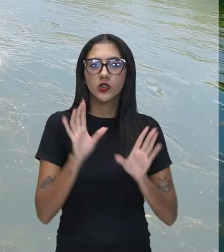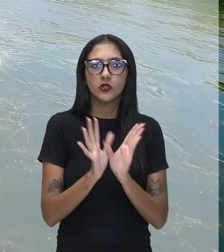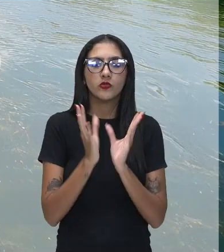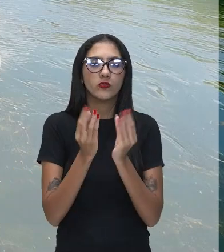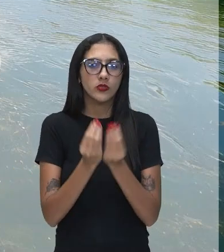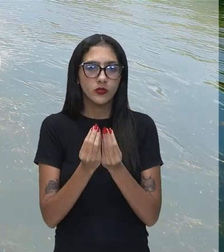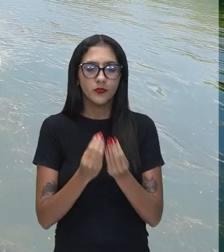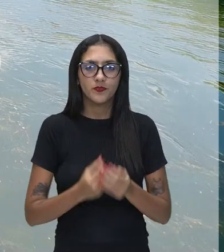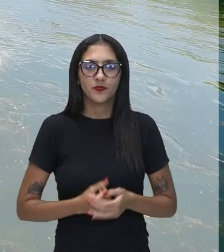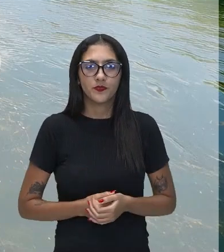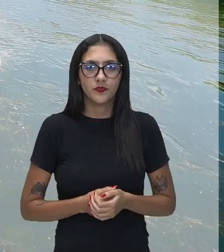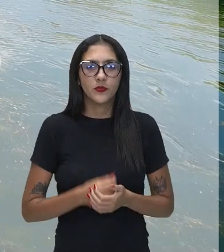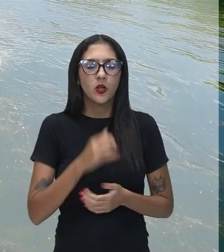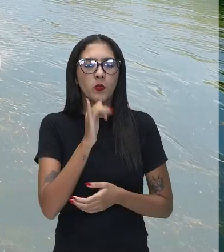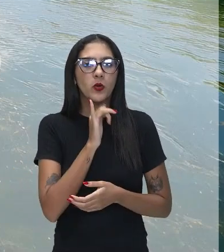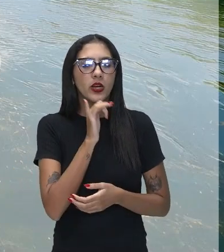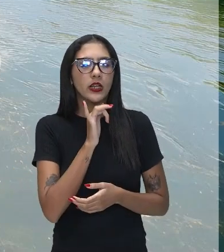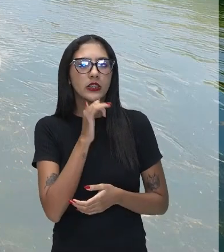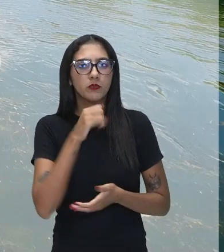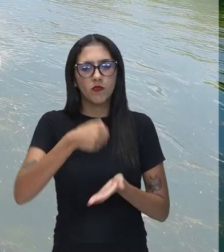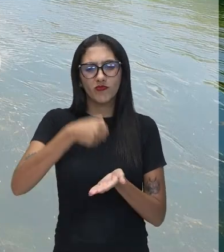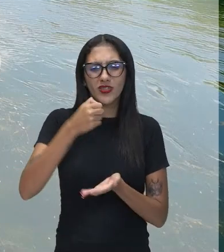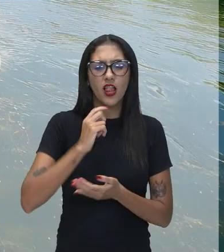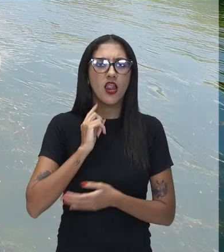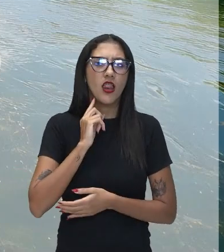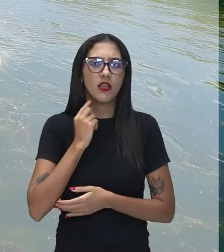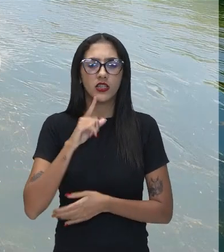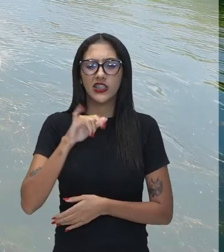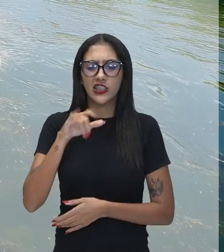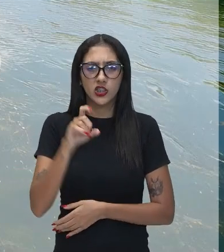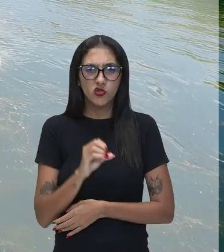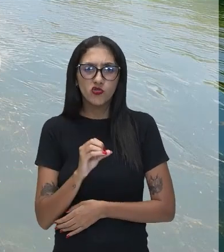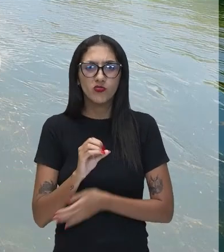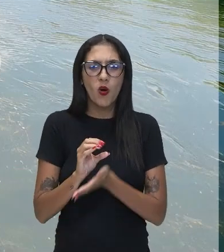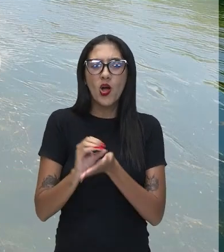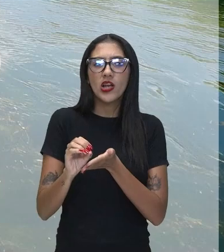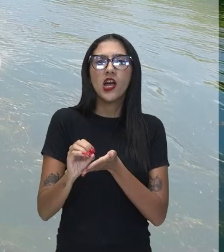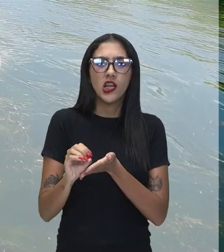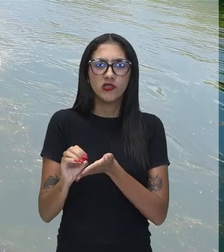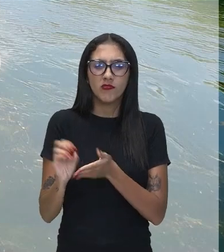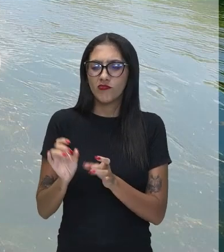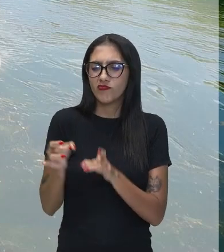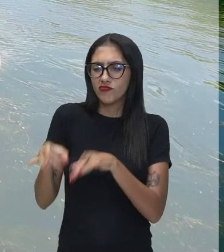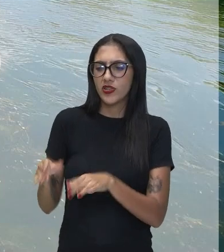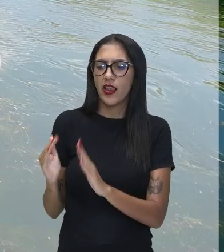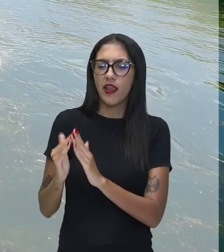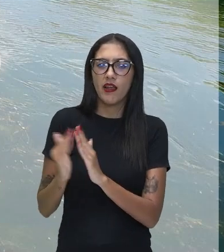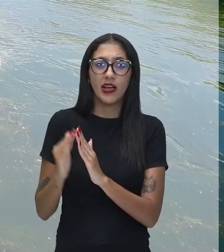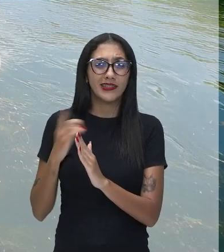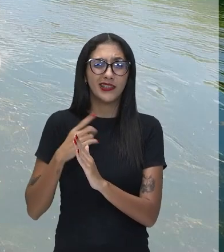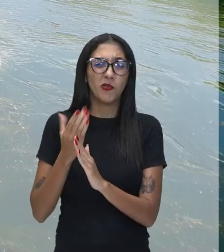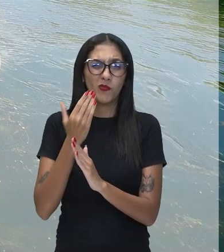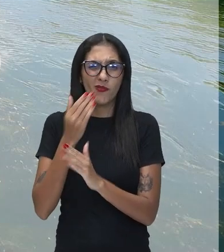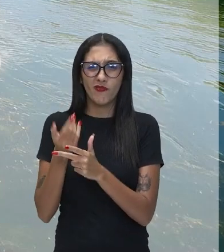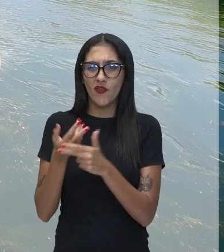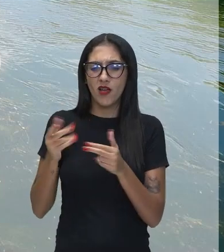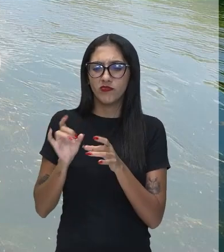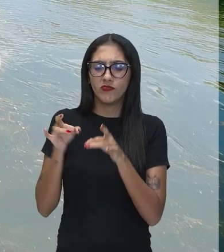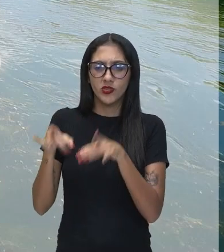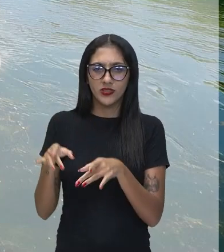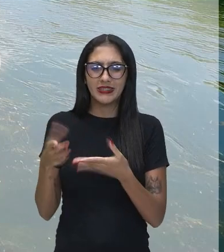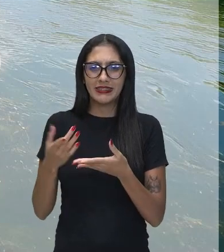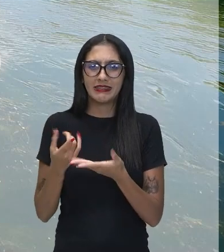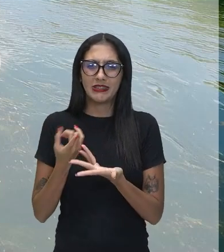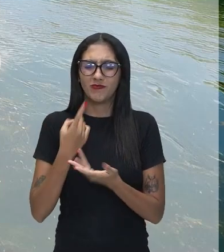quando você deixa lixo em casa depois de muito tempo ali, principalmente resto de comida, a gente sente de